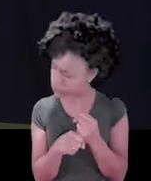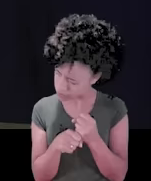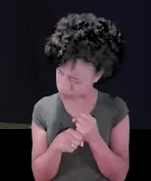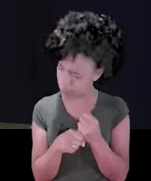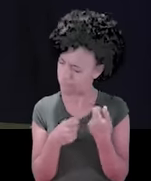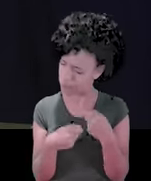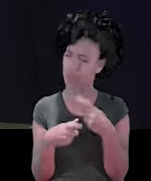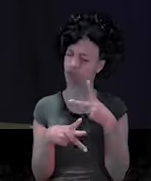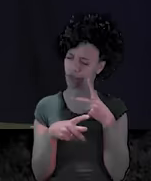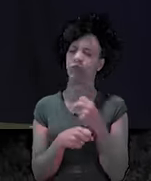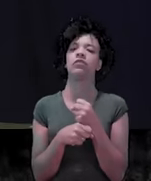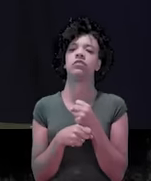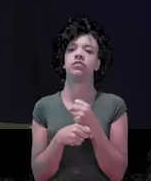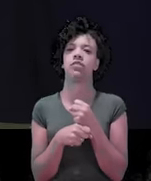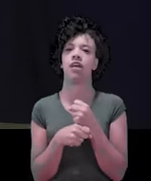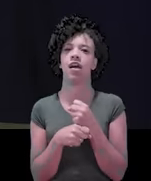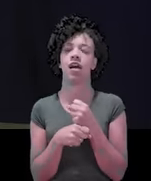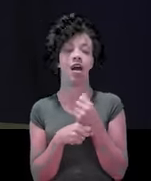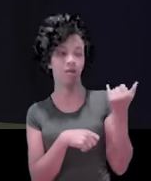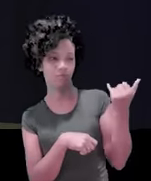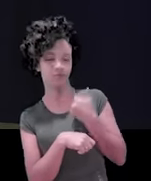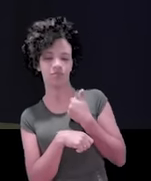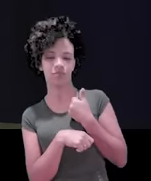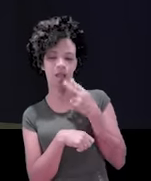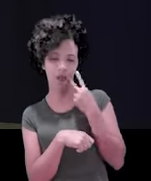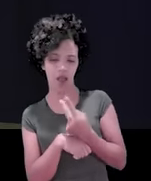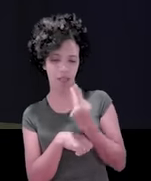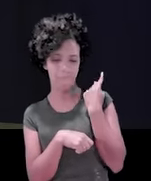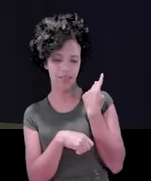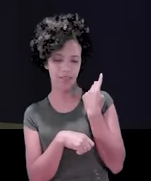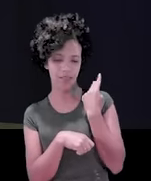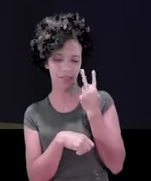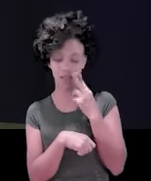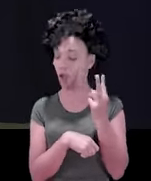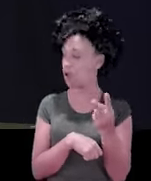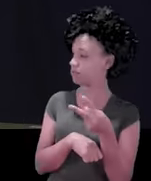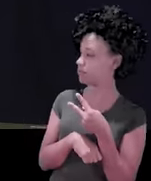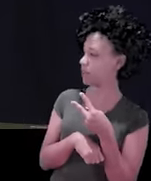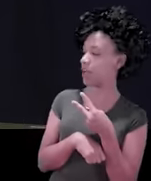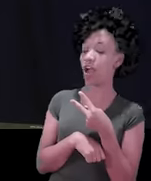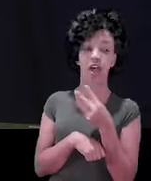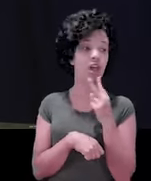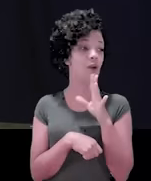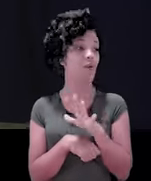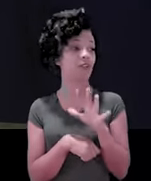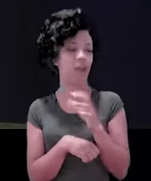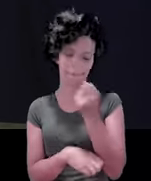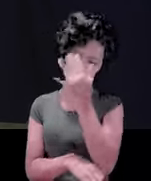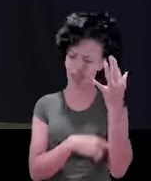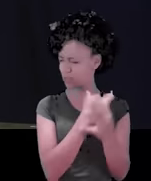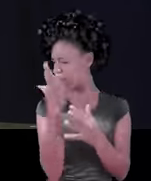Lucas faz uma voz disse para mim agora para trás e curar para trás que eu via